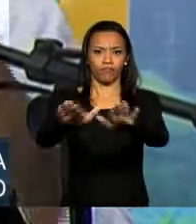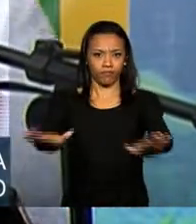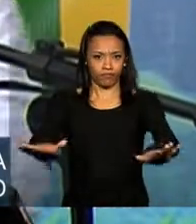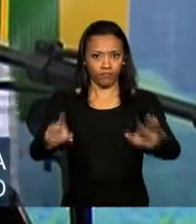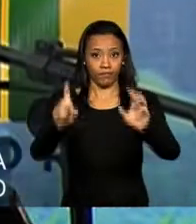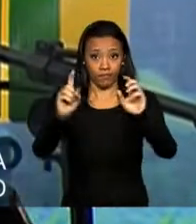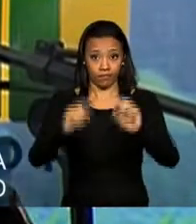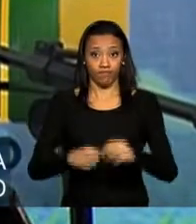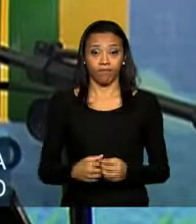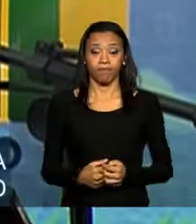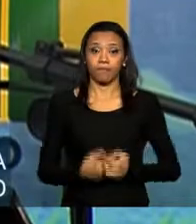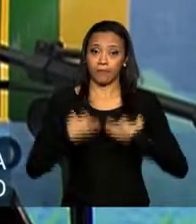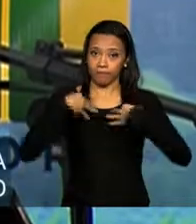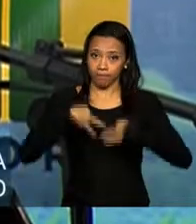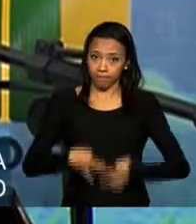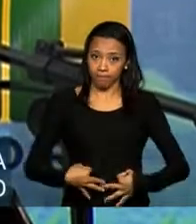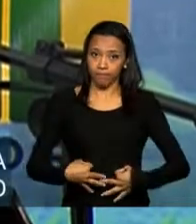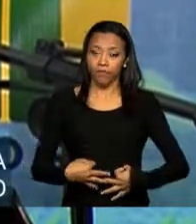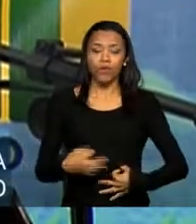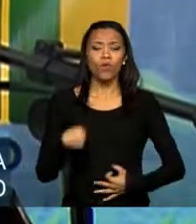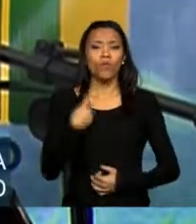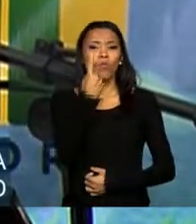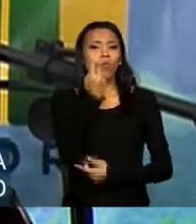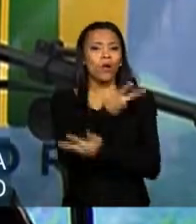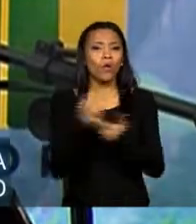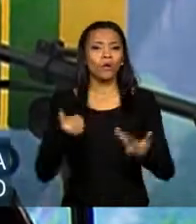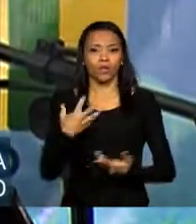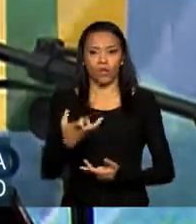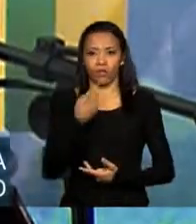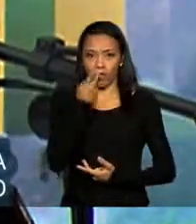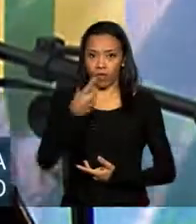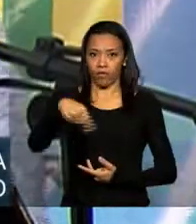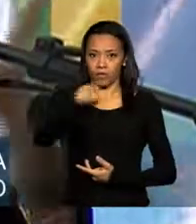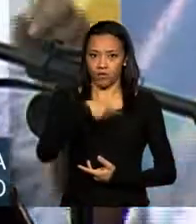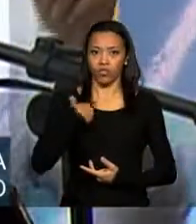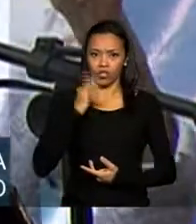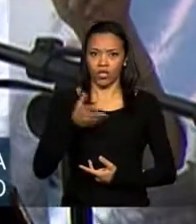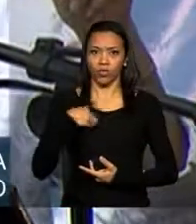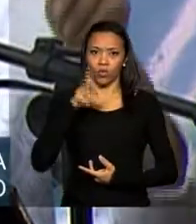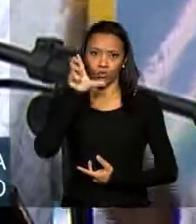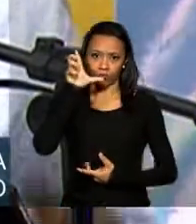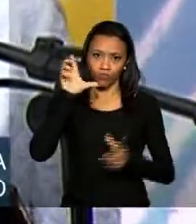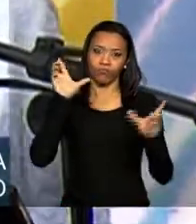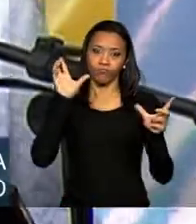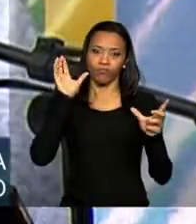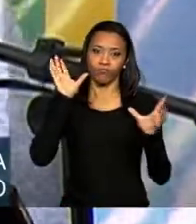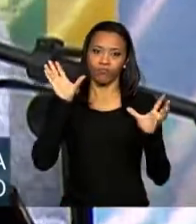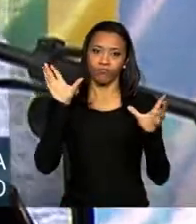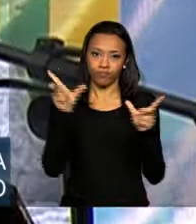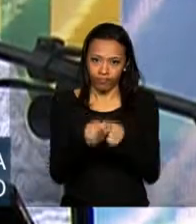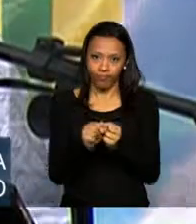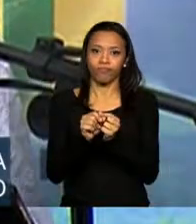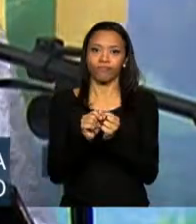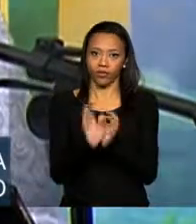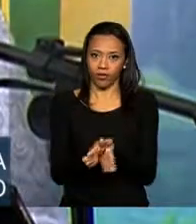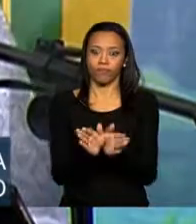agora eu quero falar uma coisa para vocês e aí eu tô em Serrana estou encerrando mesmo